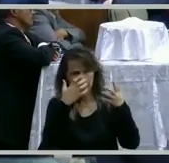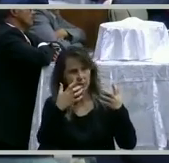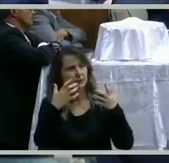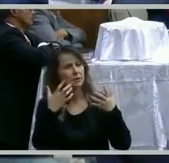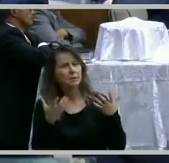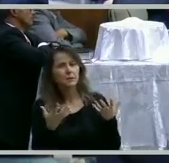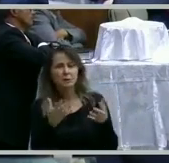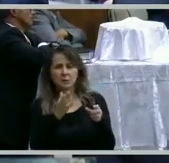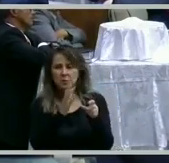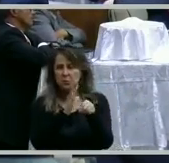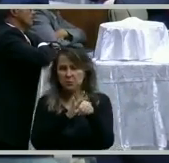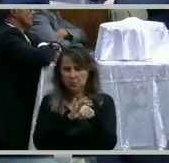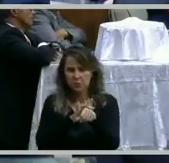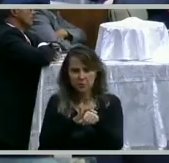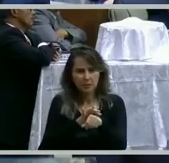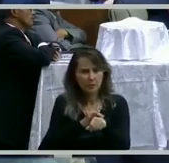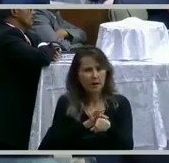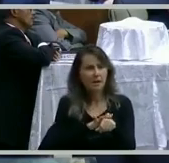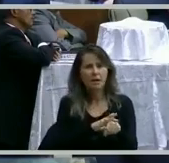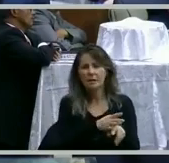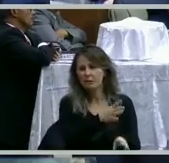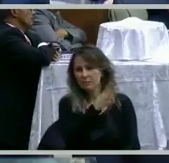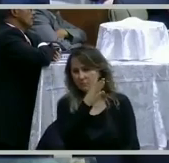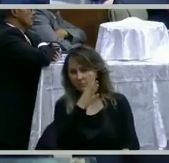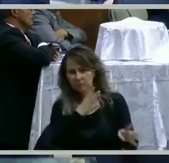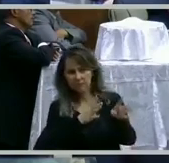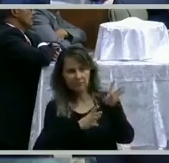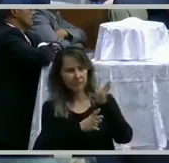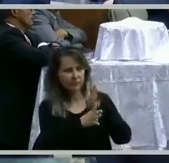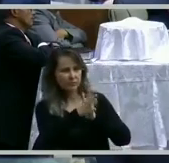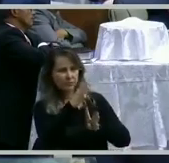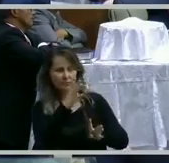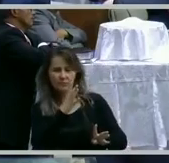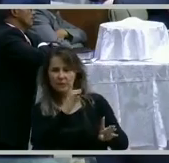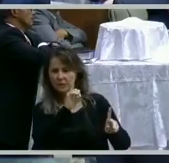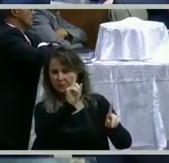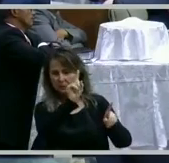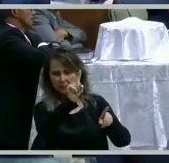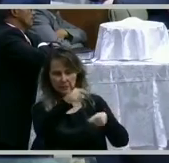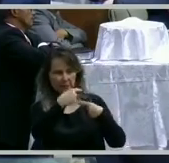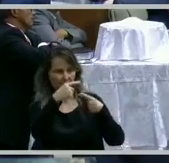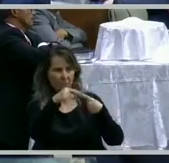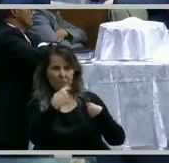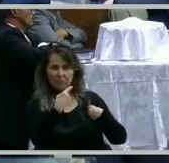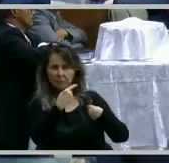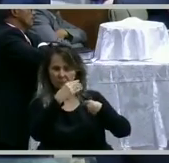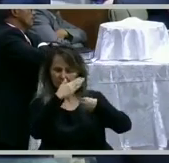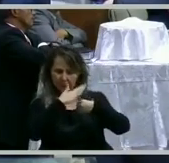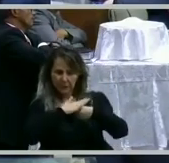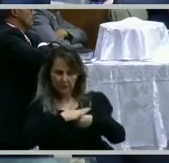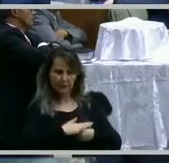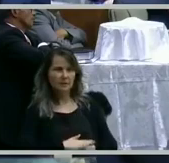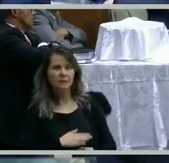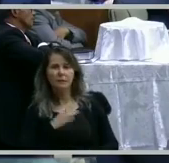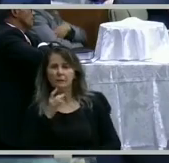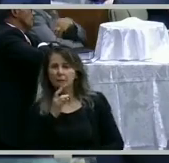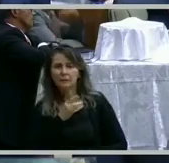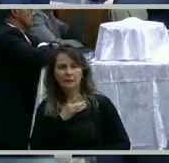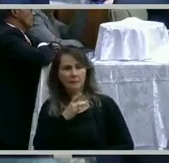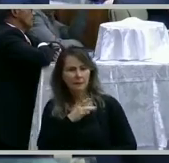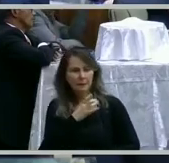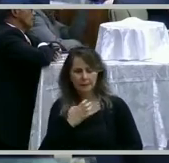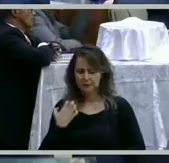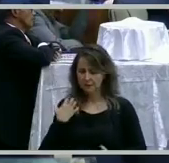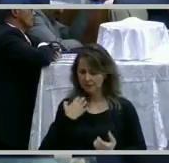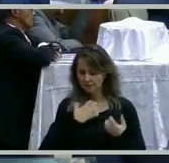As enfermidades, as perseguições, os maltratos, o medo, a